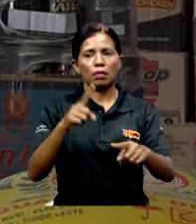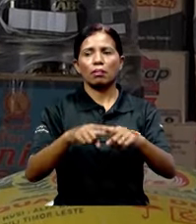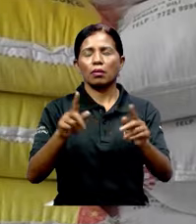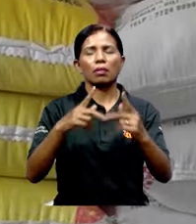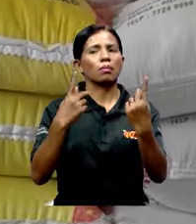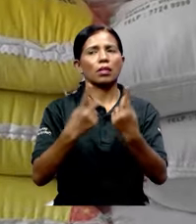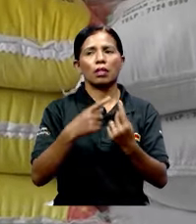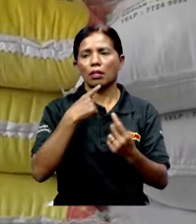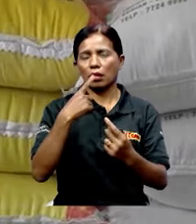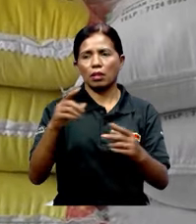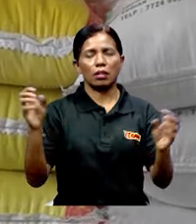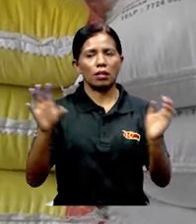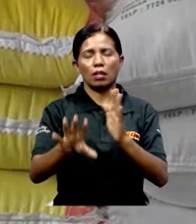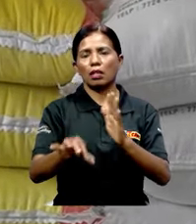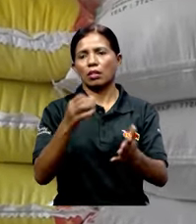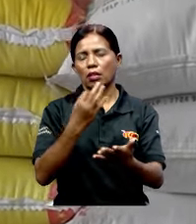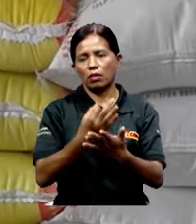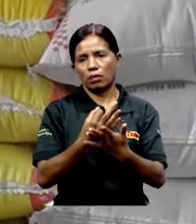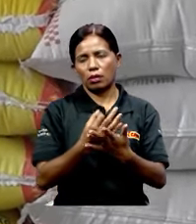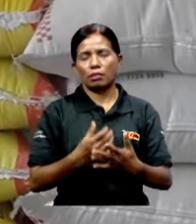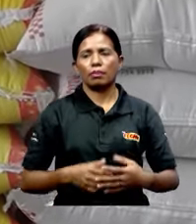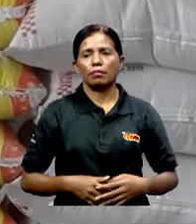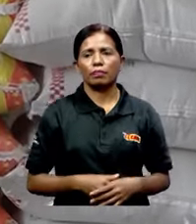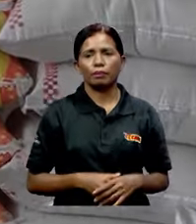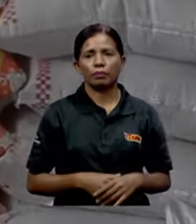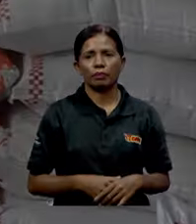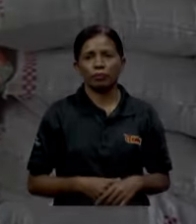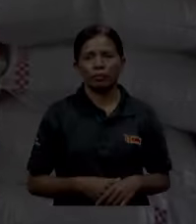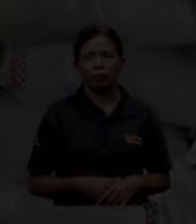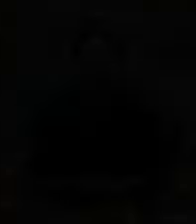empresa refere la hetan lucro. Adriano Verdial, Rafael dos Reis, GMN.